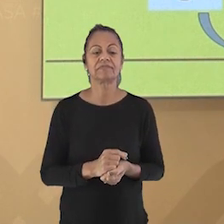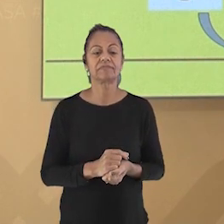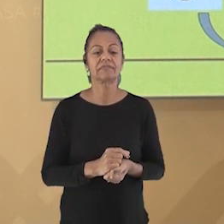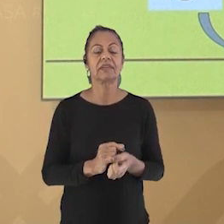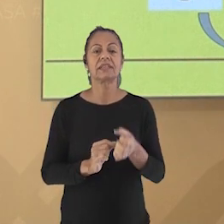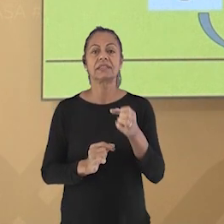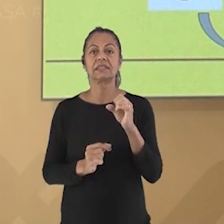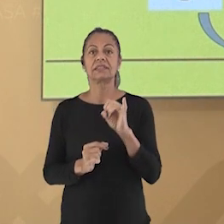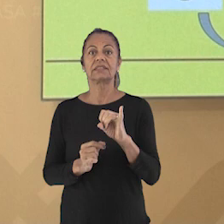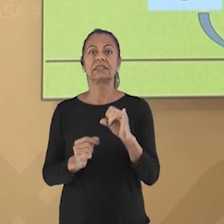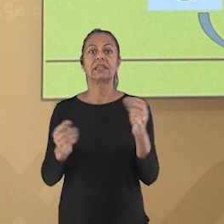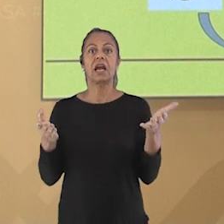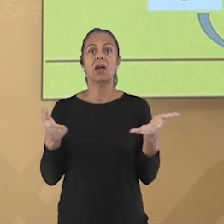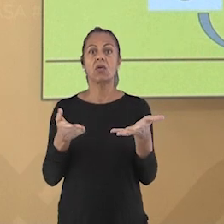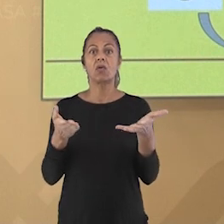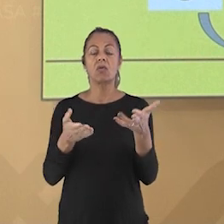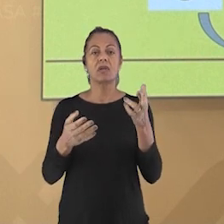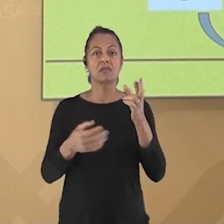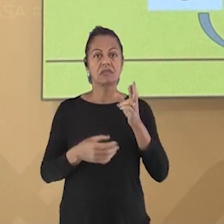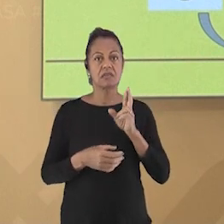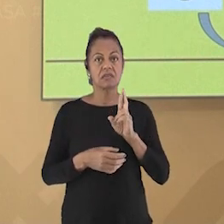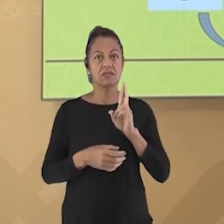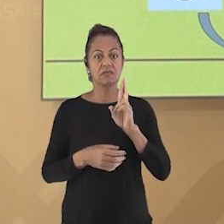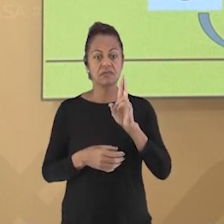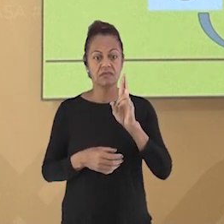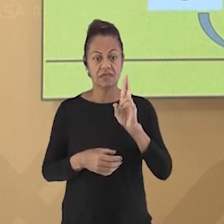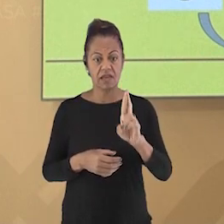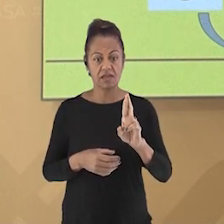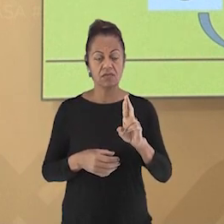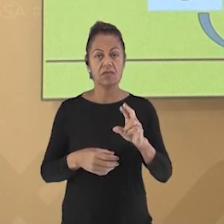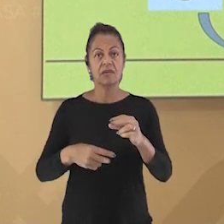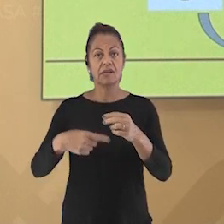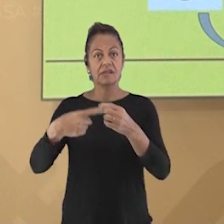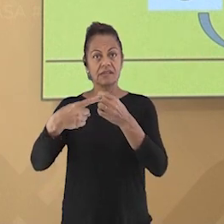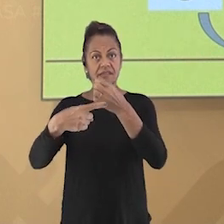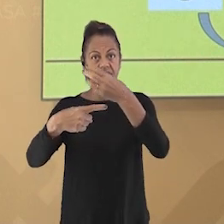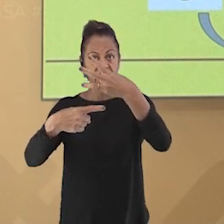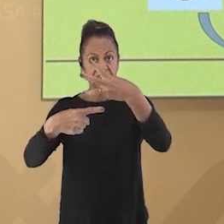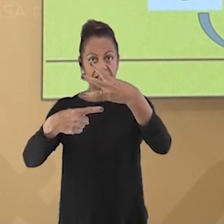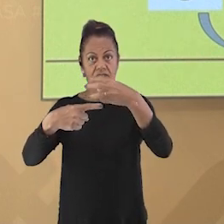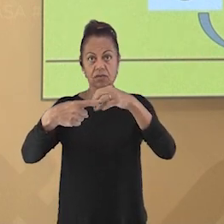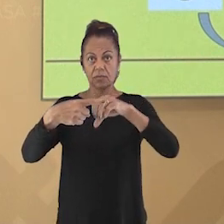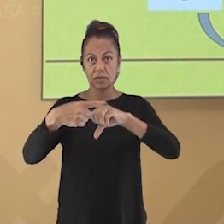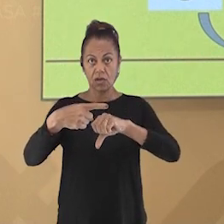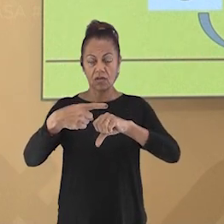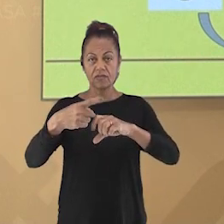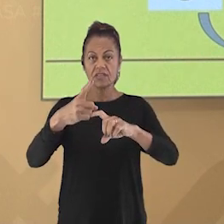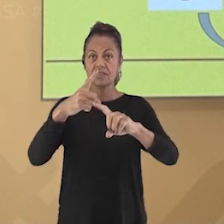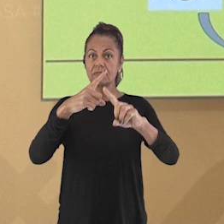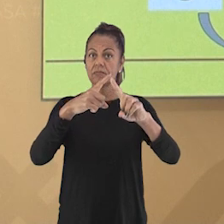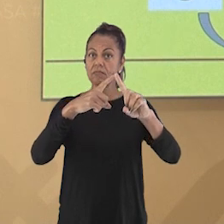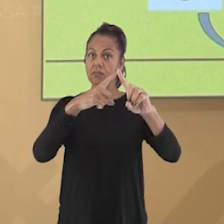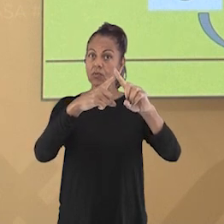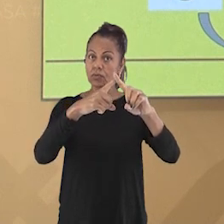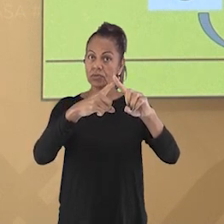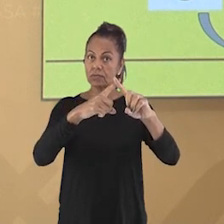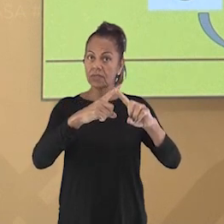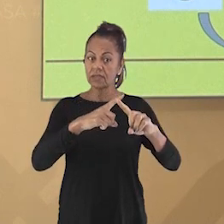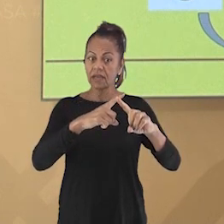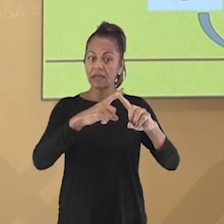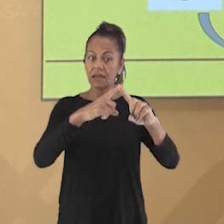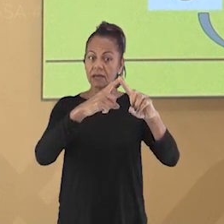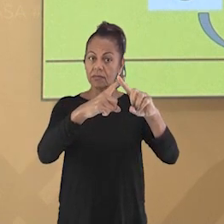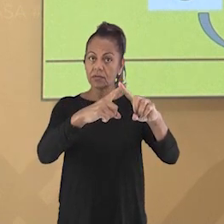pegar agora esse resultado, 3 sobre 9, e multiplicar os dois elementos, ou seja,